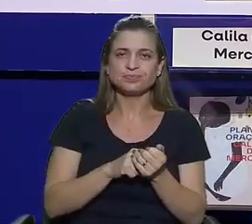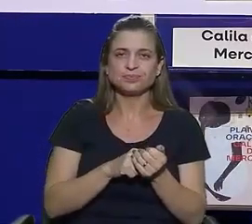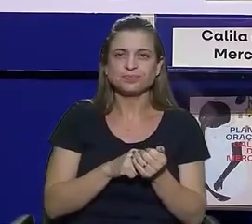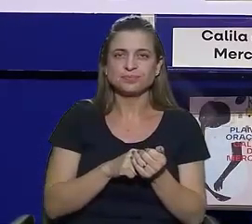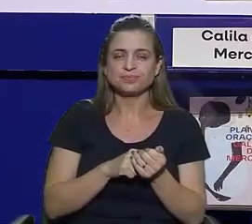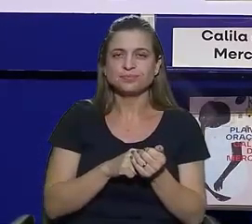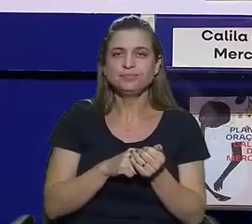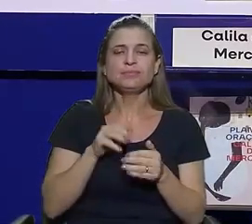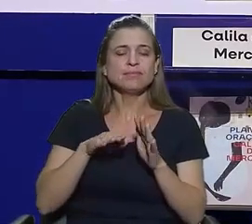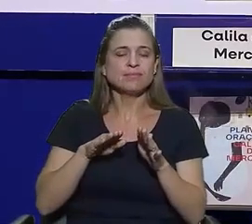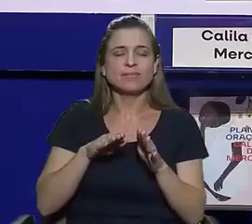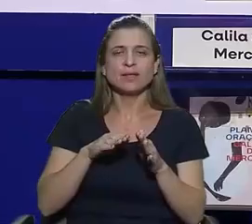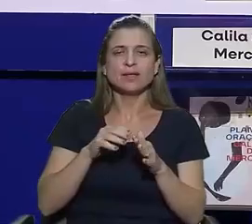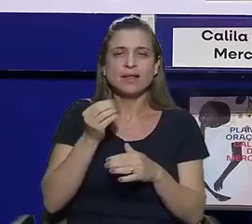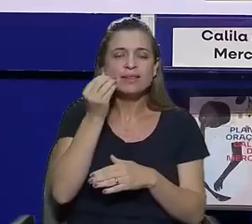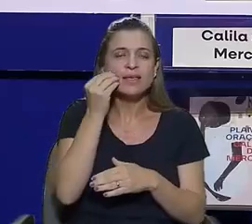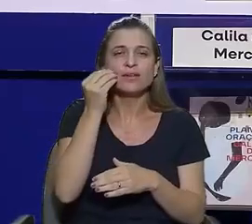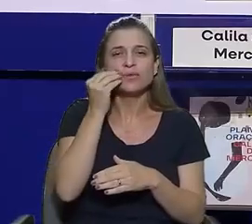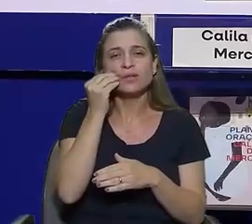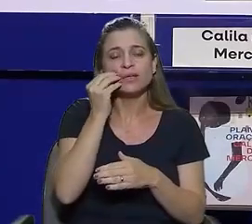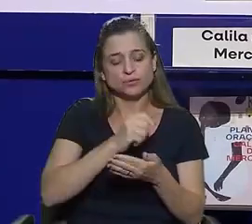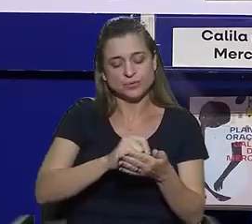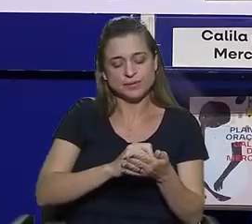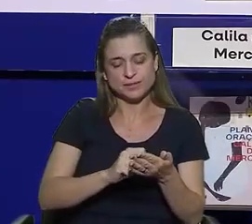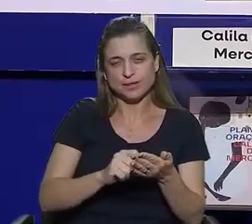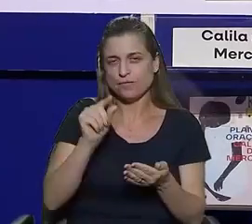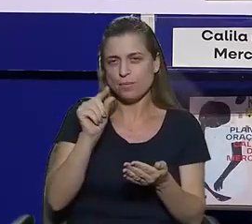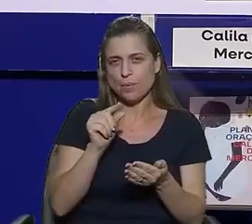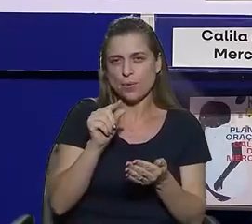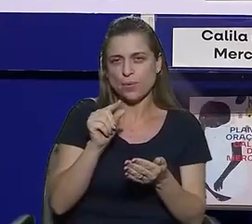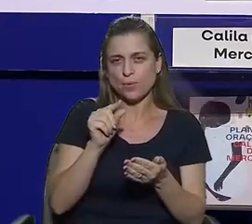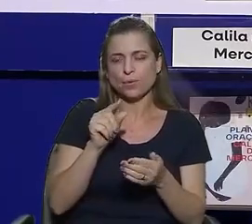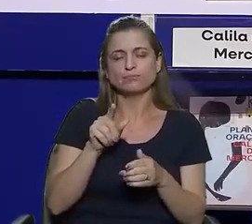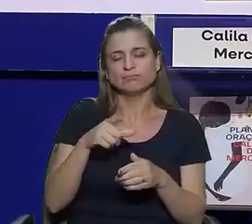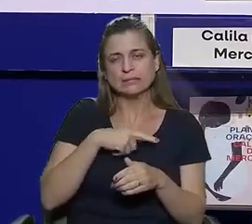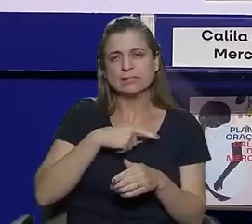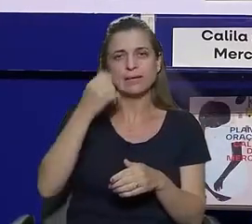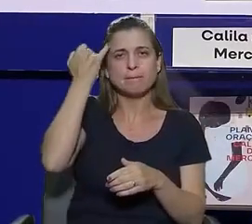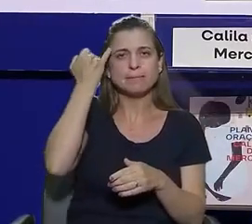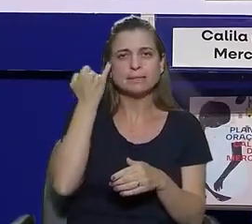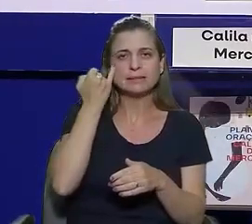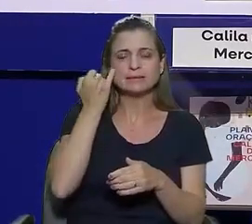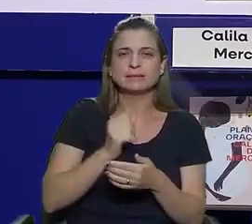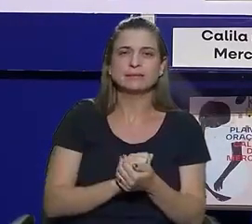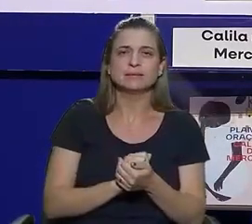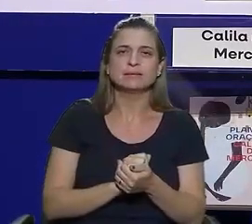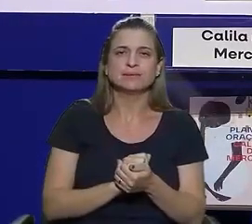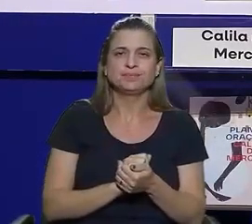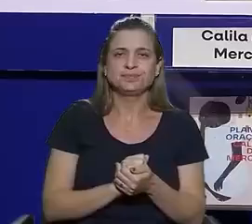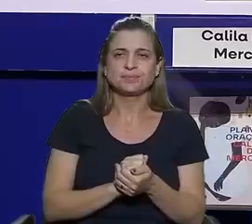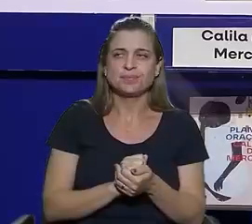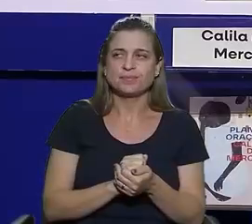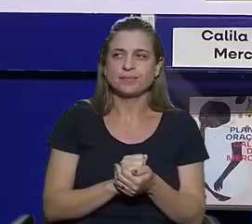vou arrastando ali. Então, eu escrevo pouco e tenho preguiça, vou guardando sempre para o último momento. Estou escrevendo